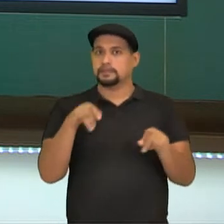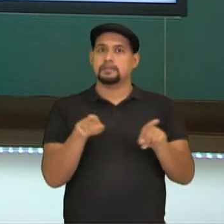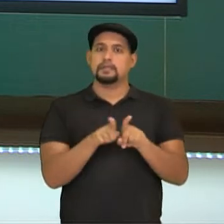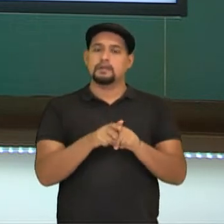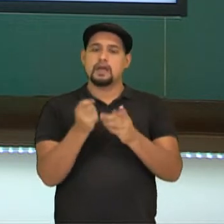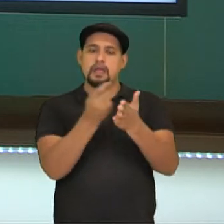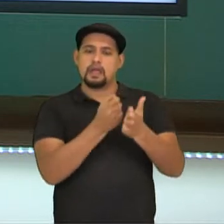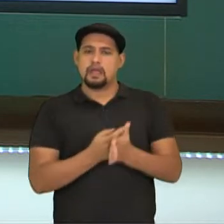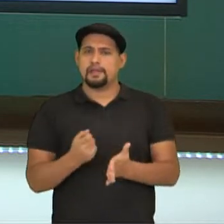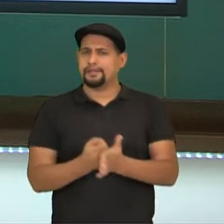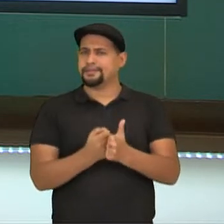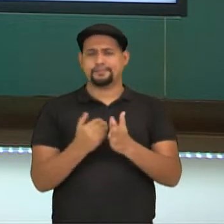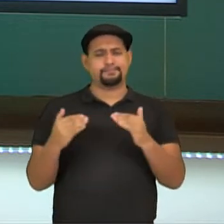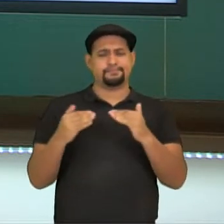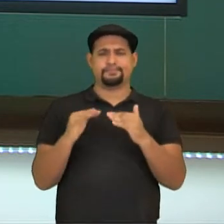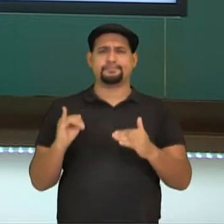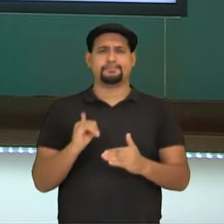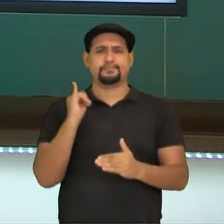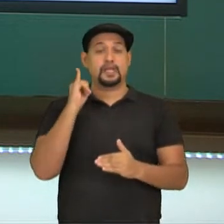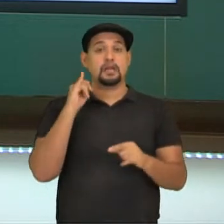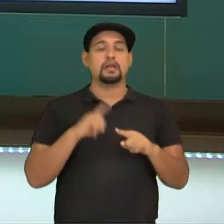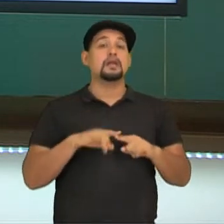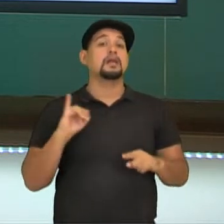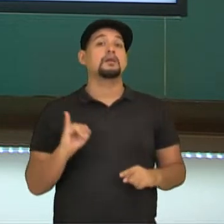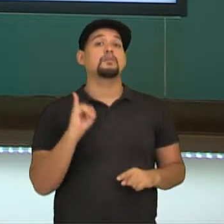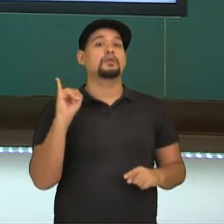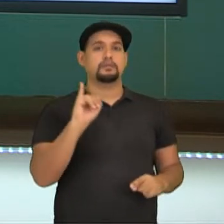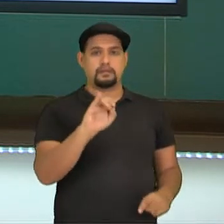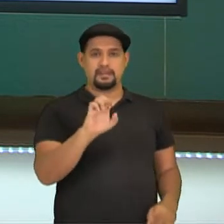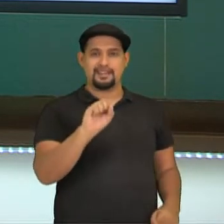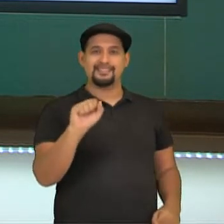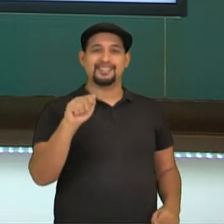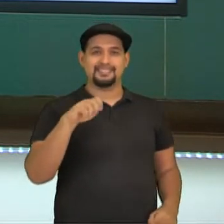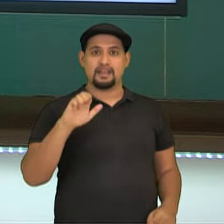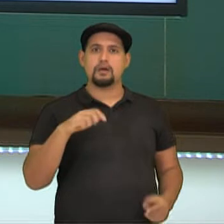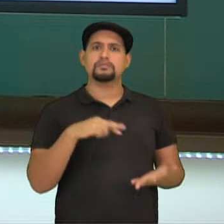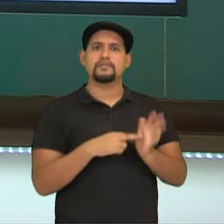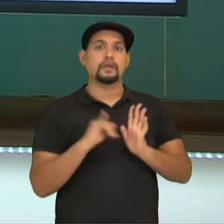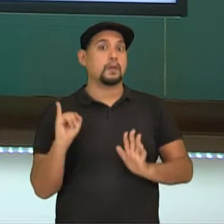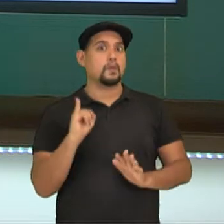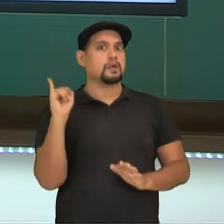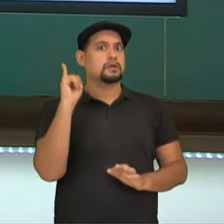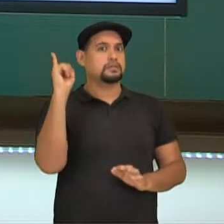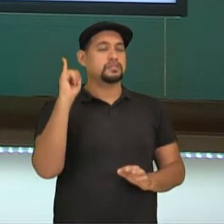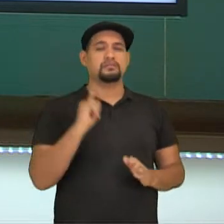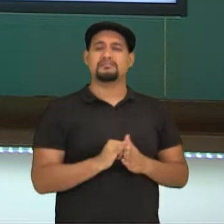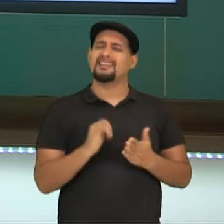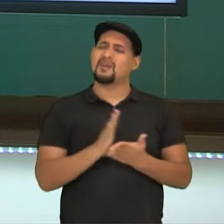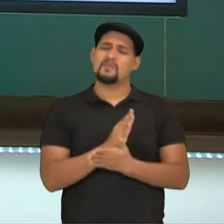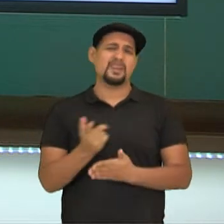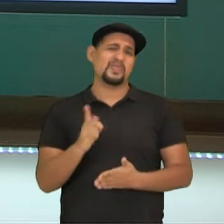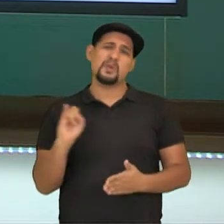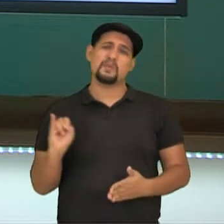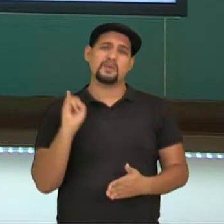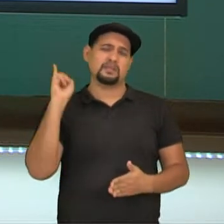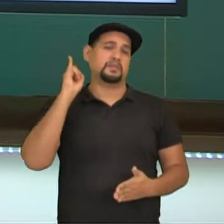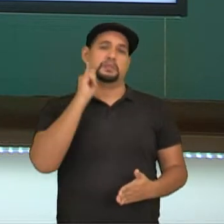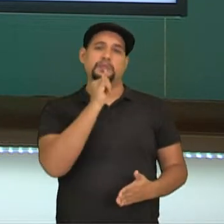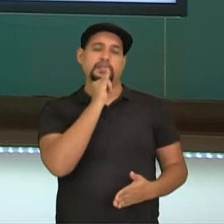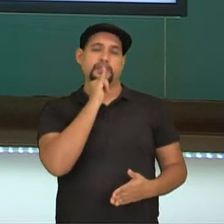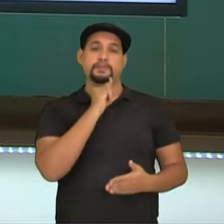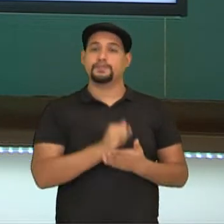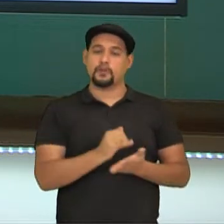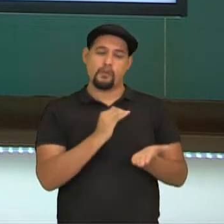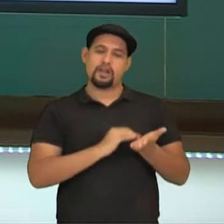despesas que não são essenciais. Essenciais é aquela que não dá para abrir mão e outras que a gente pode abrir mão. Por exemplo,